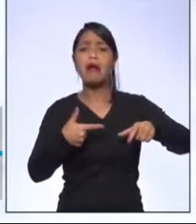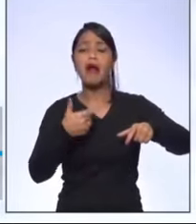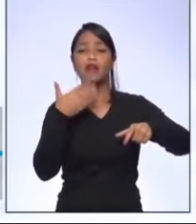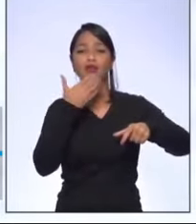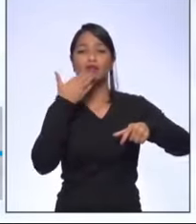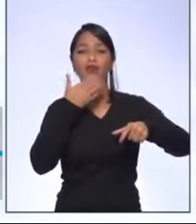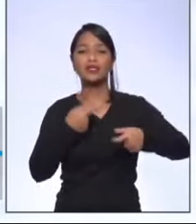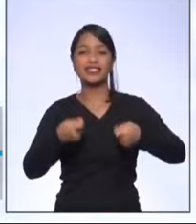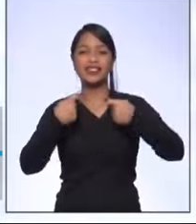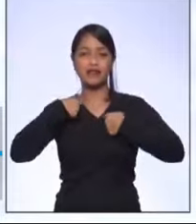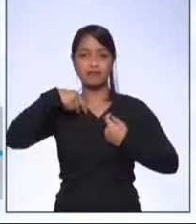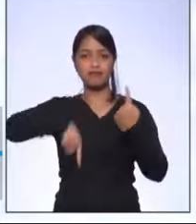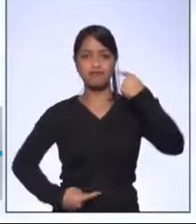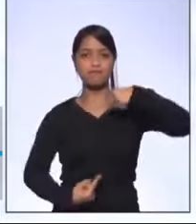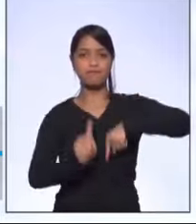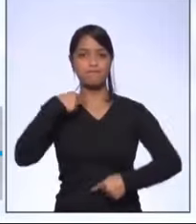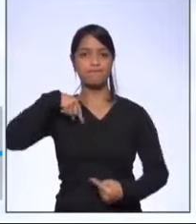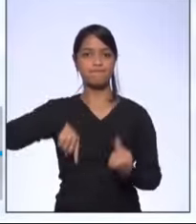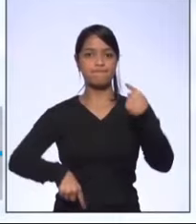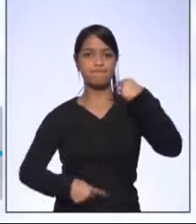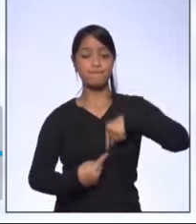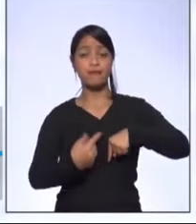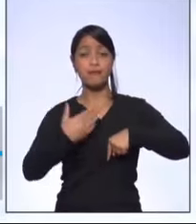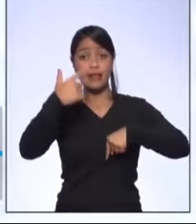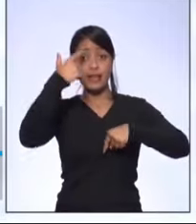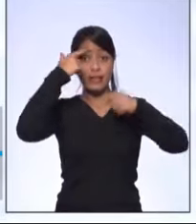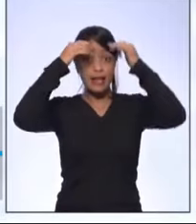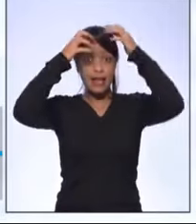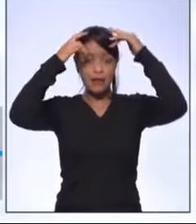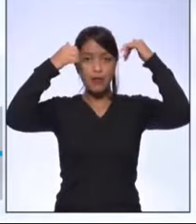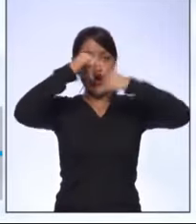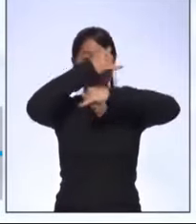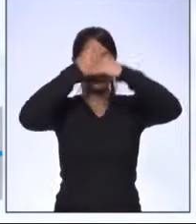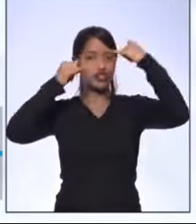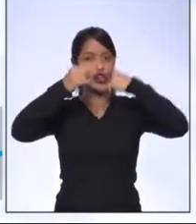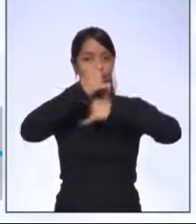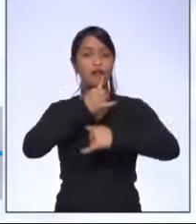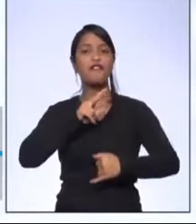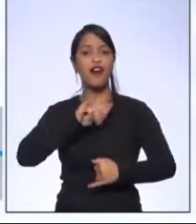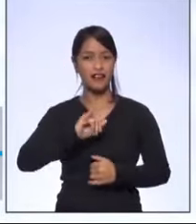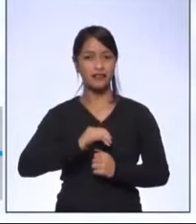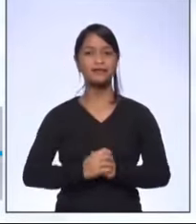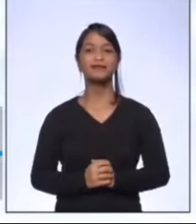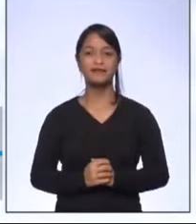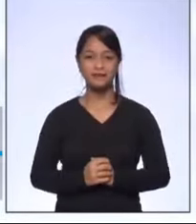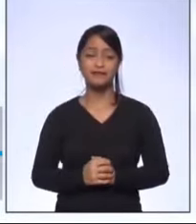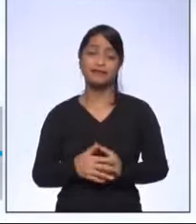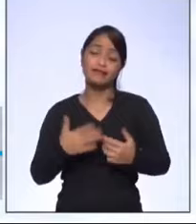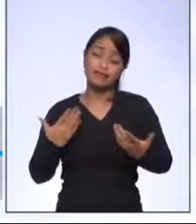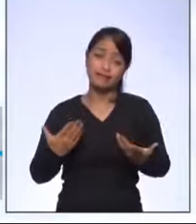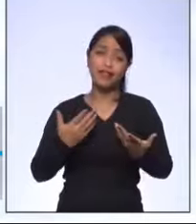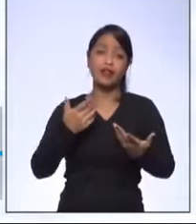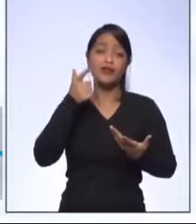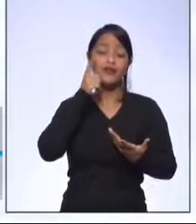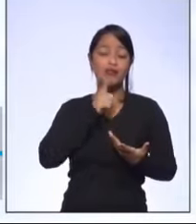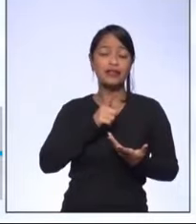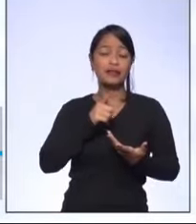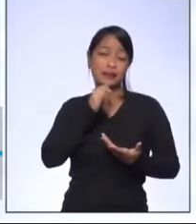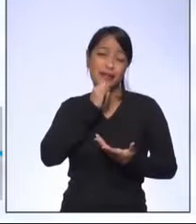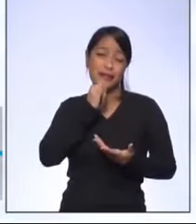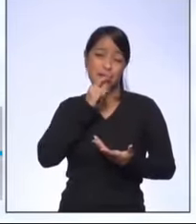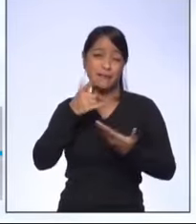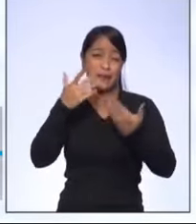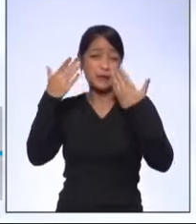e o seu cérebro vai queimar esse açúcar. Tá? Então, primeiro que você distrai um pouquinho, né? Tem hora que a prova fica maçante, você vai